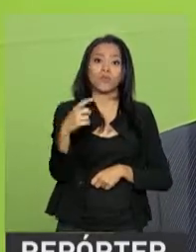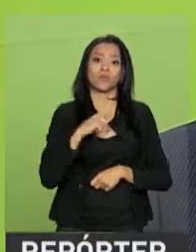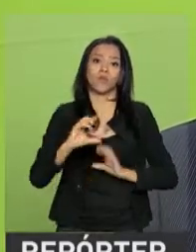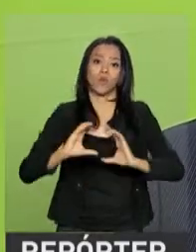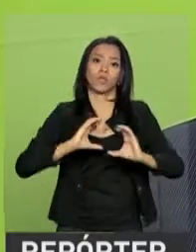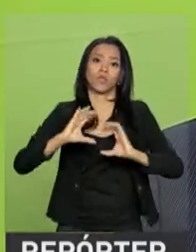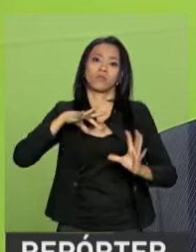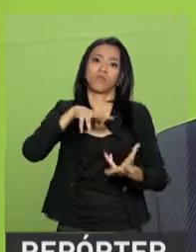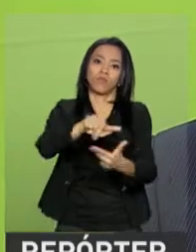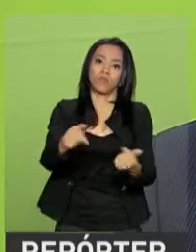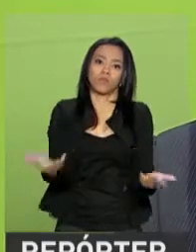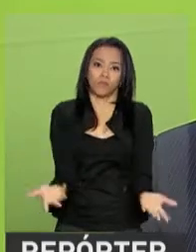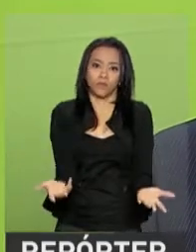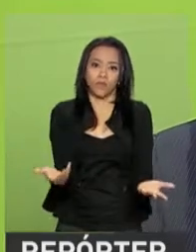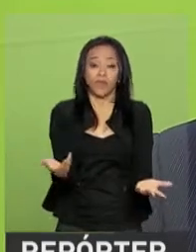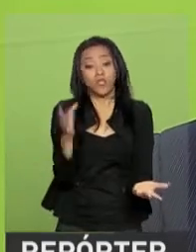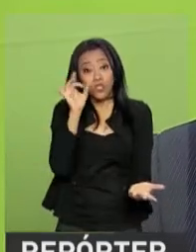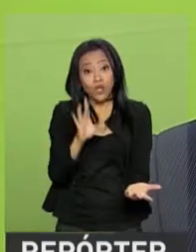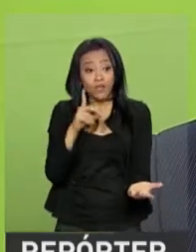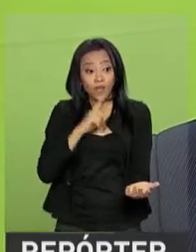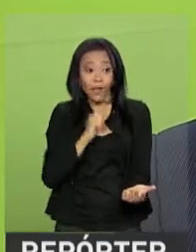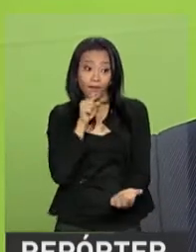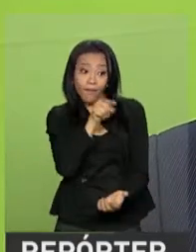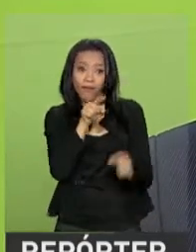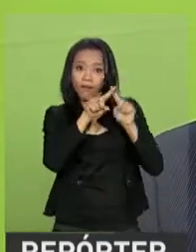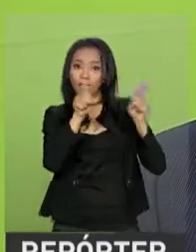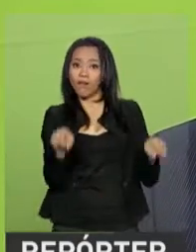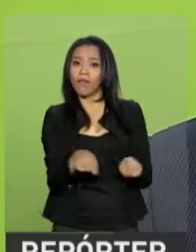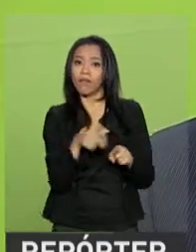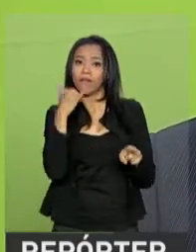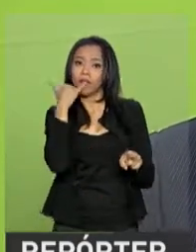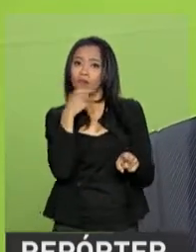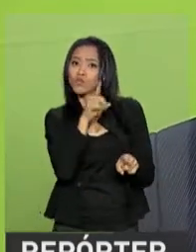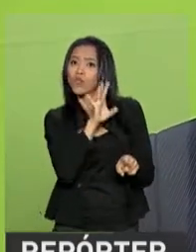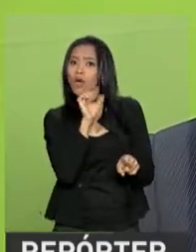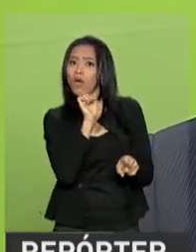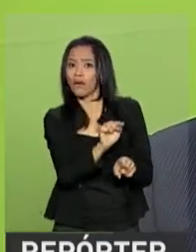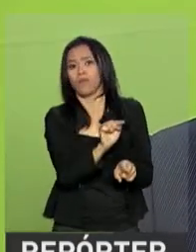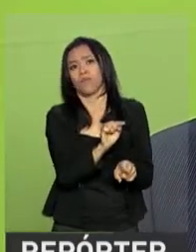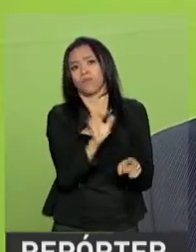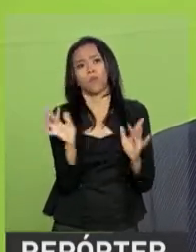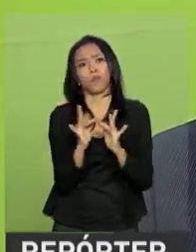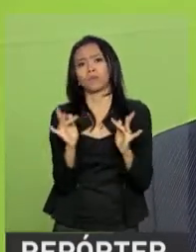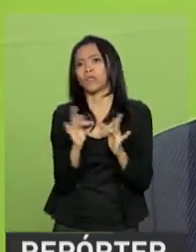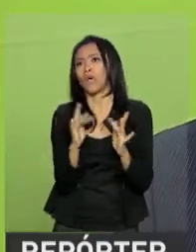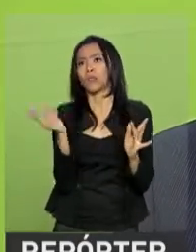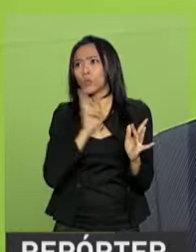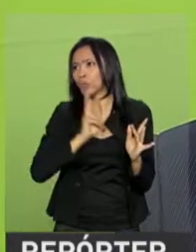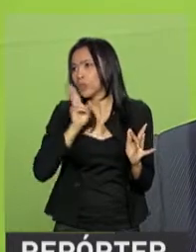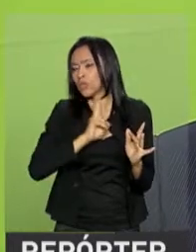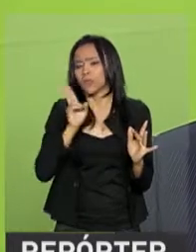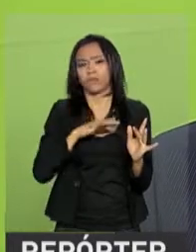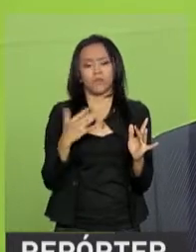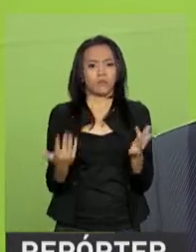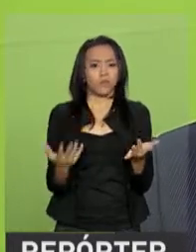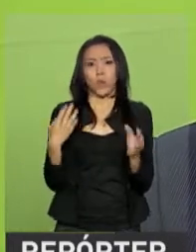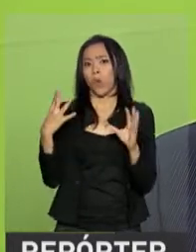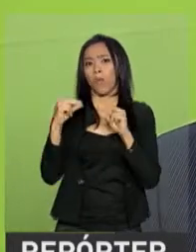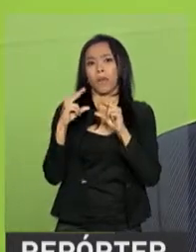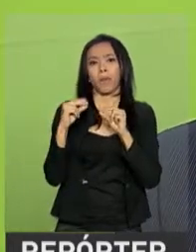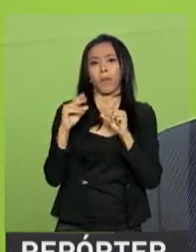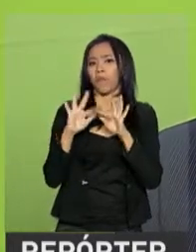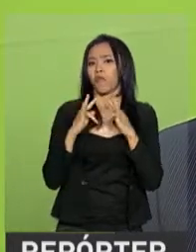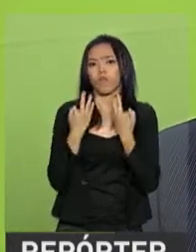do mundo só tem aquele orelhão para poder fazer com qualquer contato sendo de emergência para conversar com algum